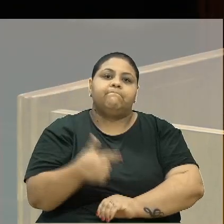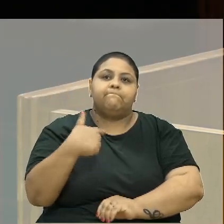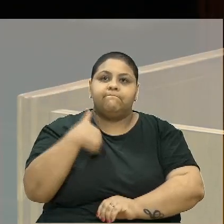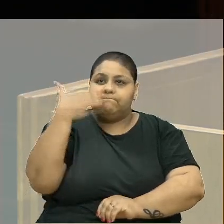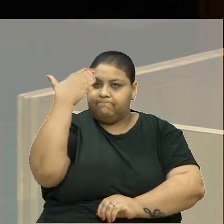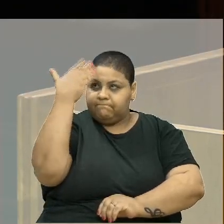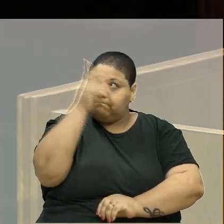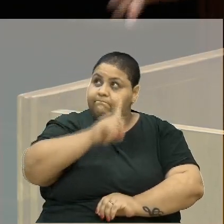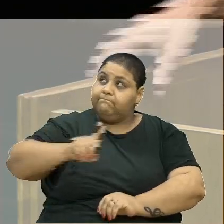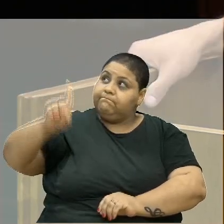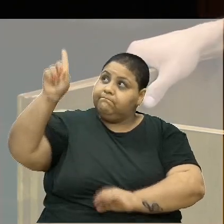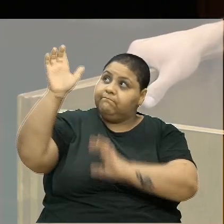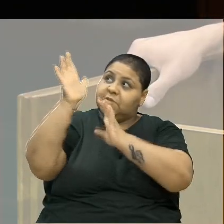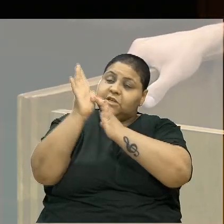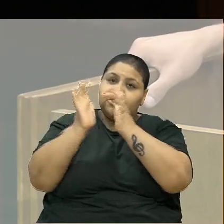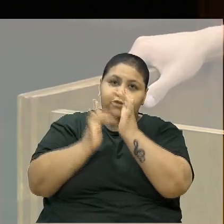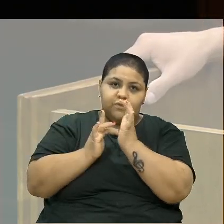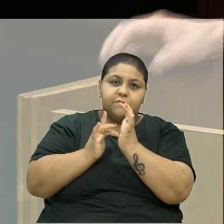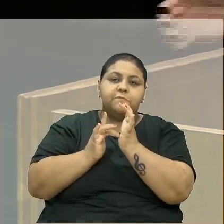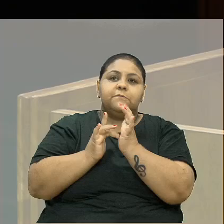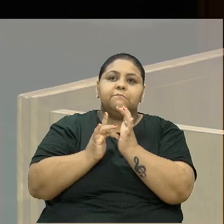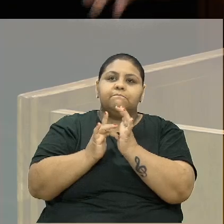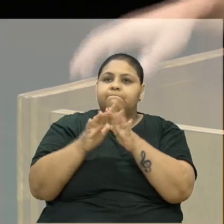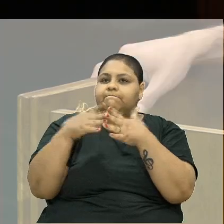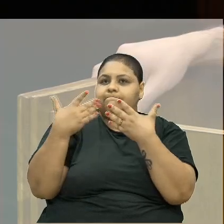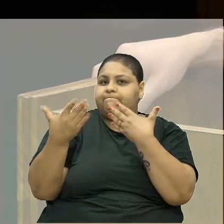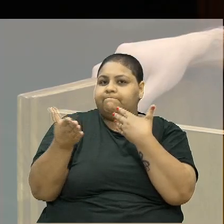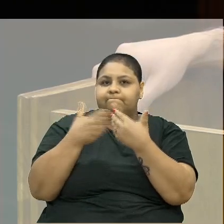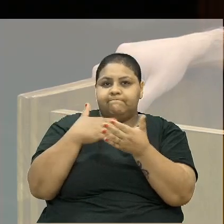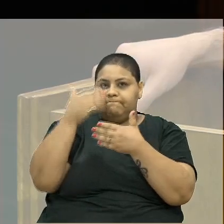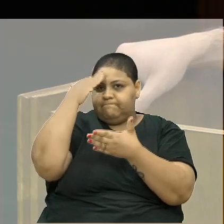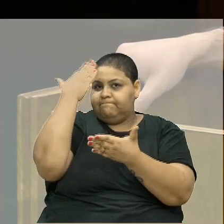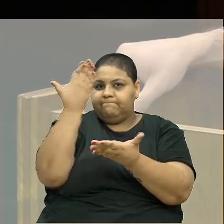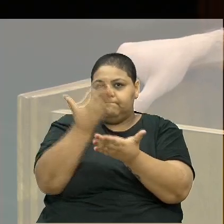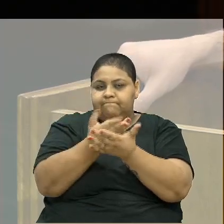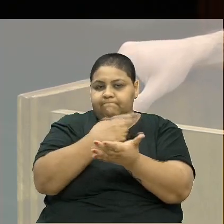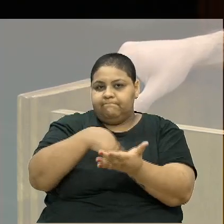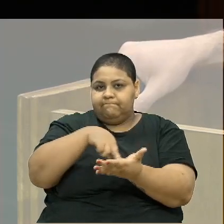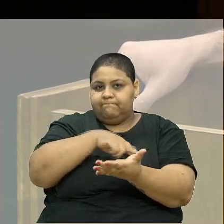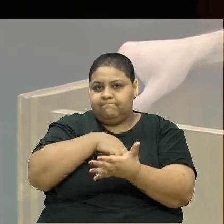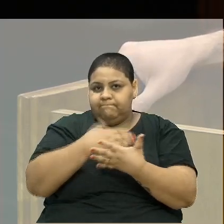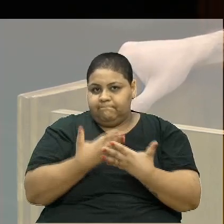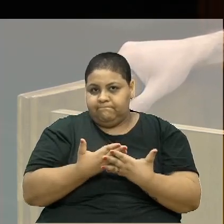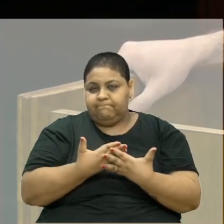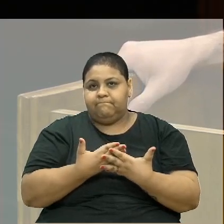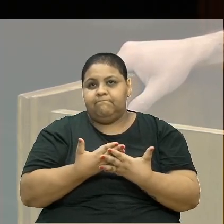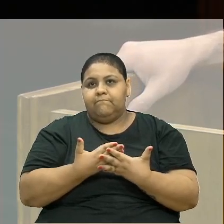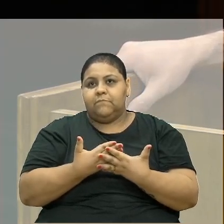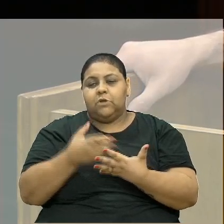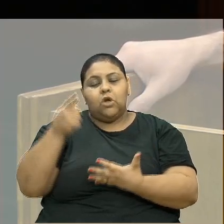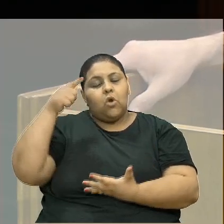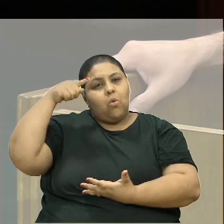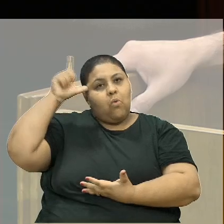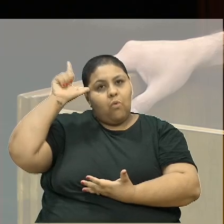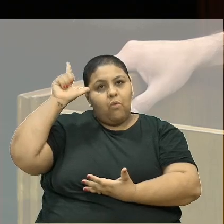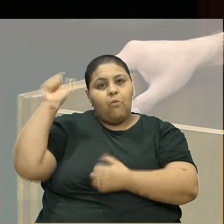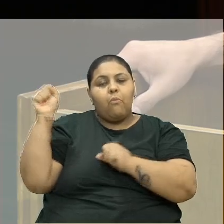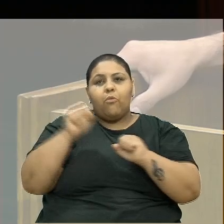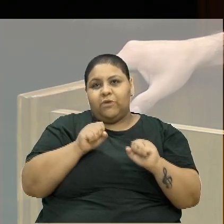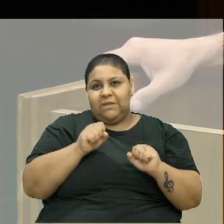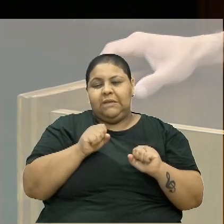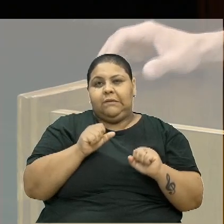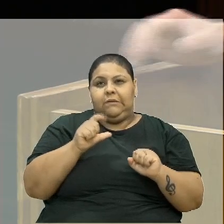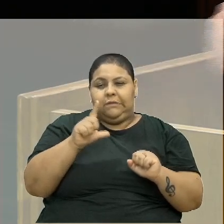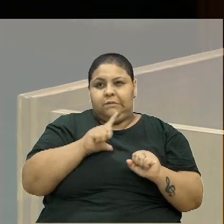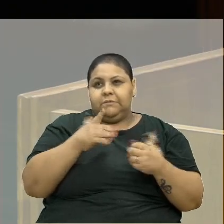a Deus, a Jesus Cristo, enfim, independente da sua crença religiosa, que ontem poderia ter